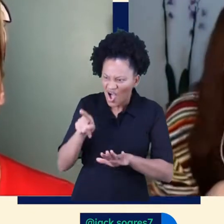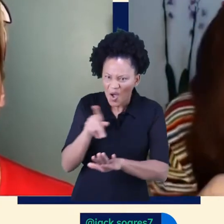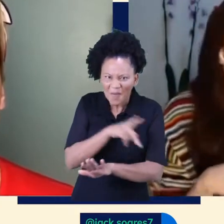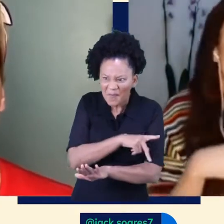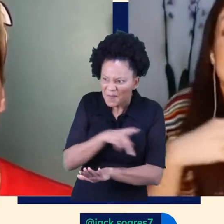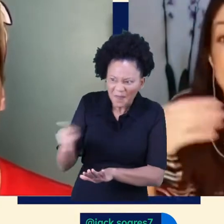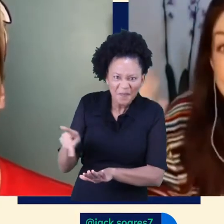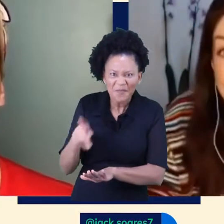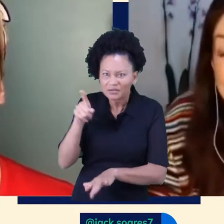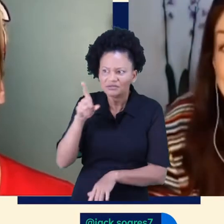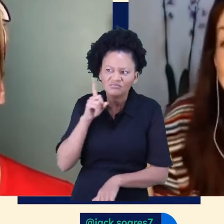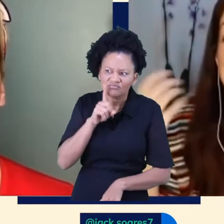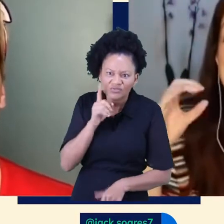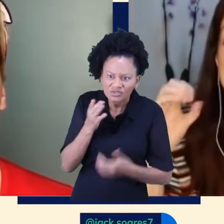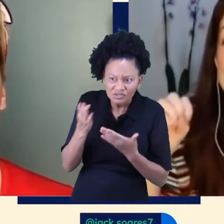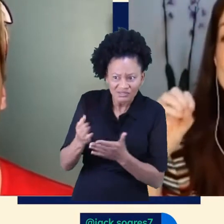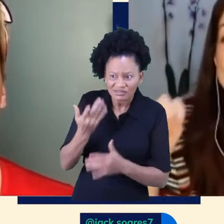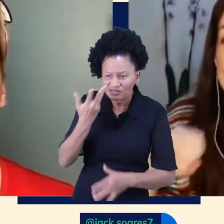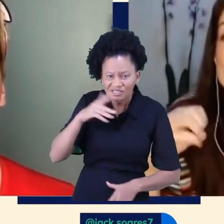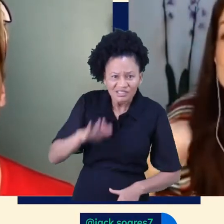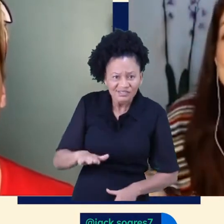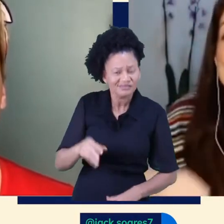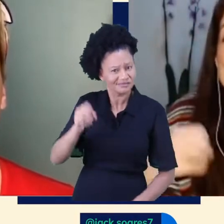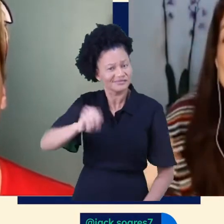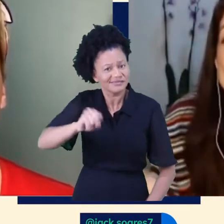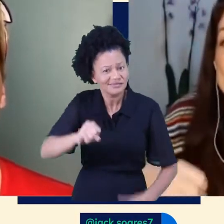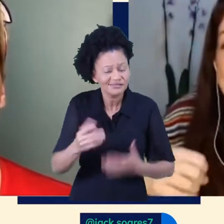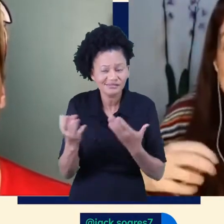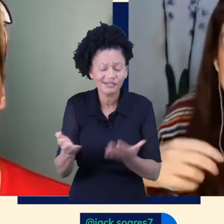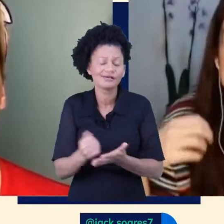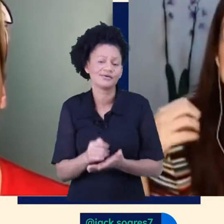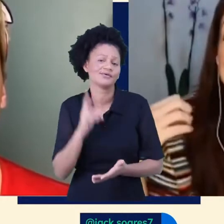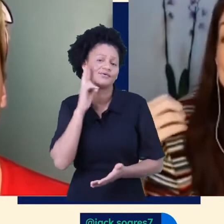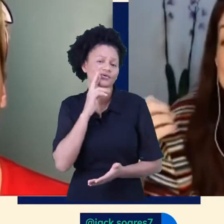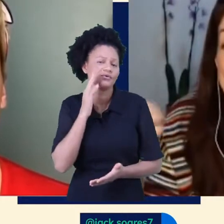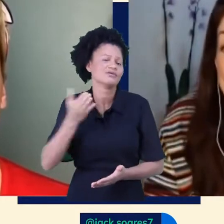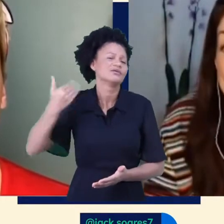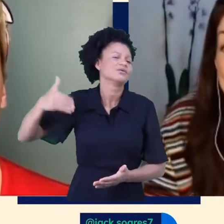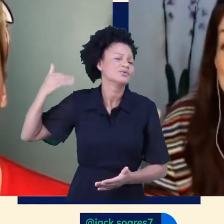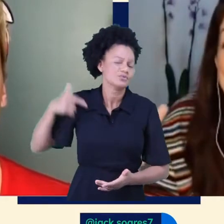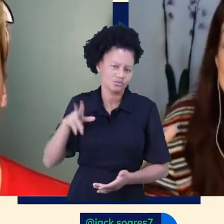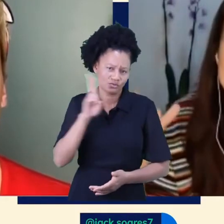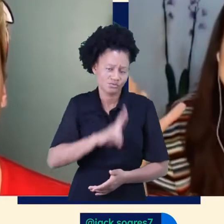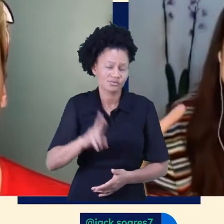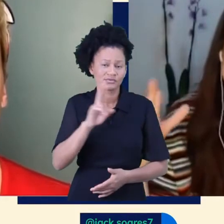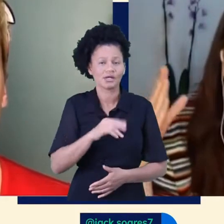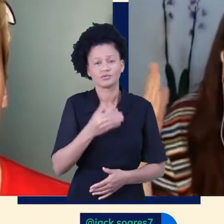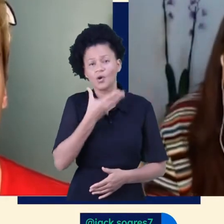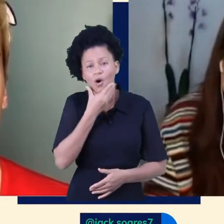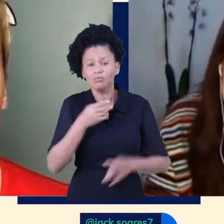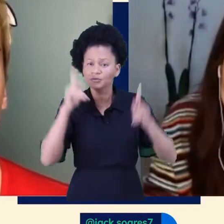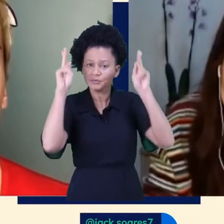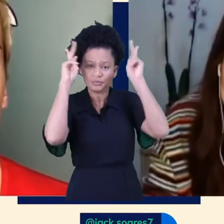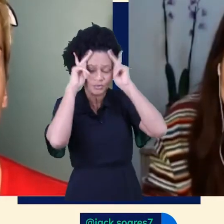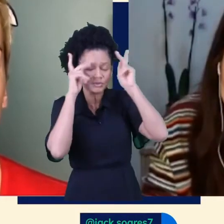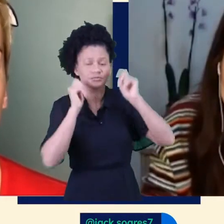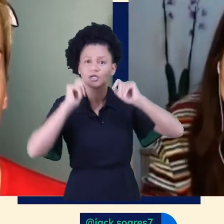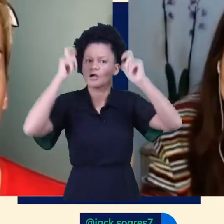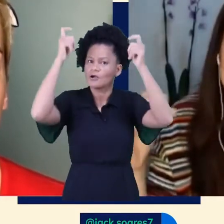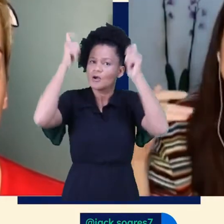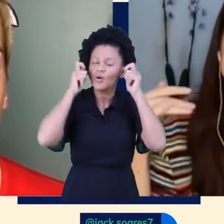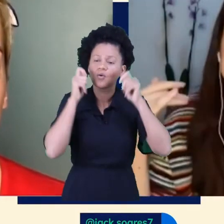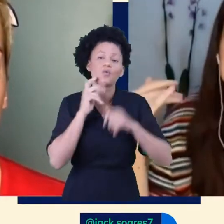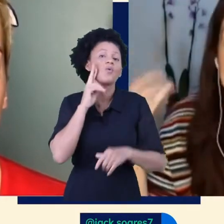quando criança? É. Então o rosa ele foi usado por muitos príncipes, por muitos reis, porque o rosa era uma cor de homem,